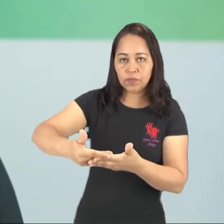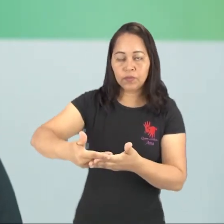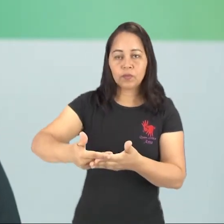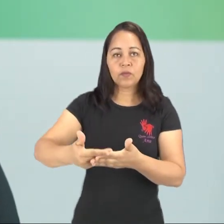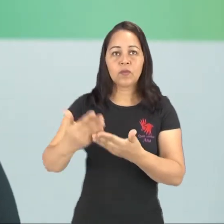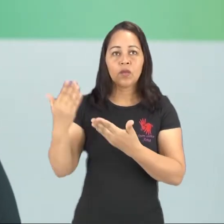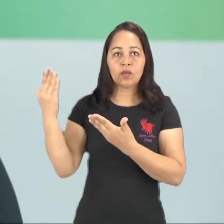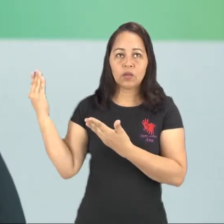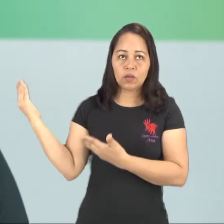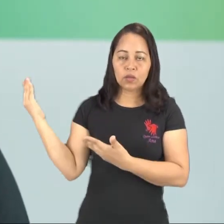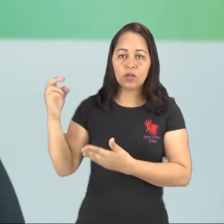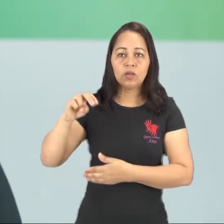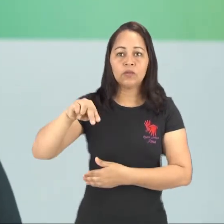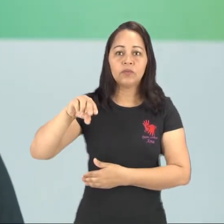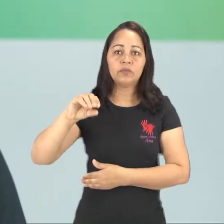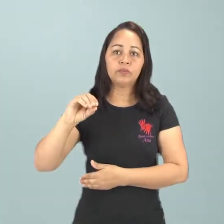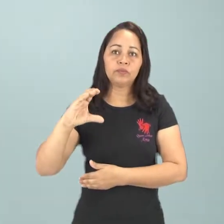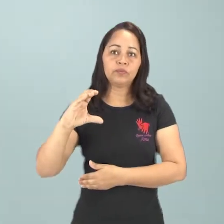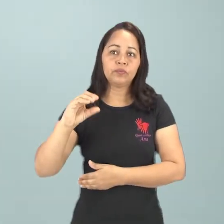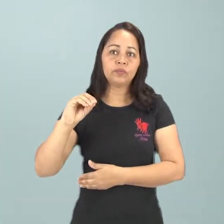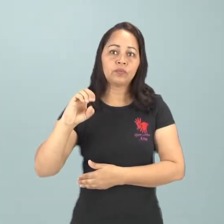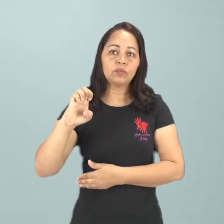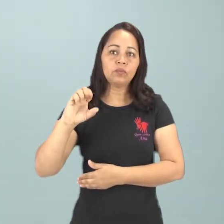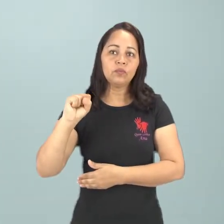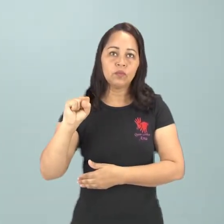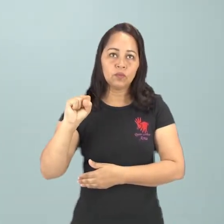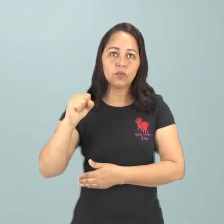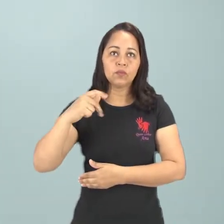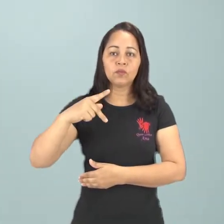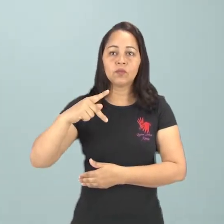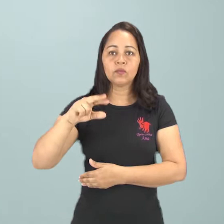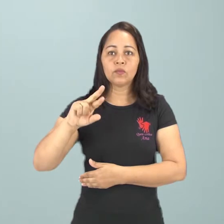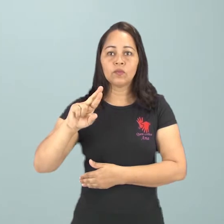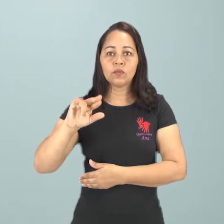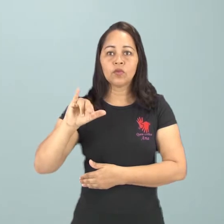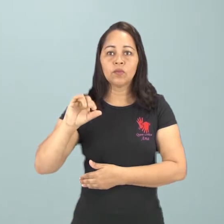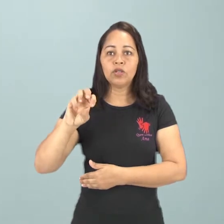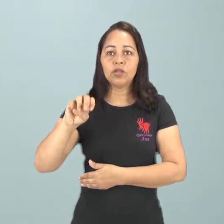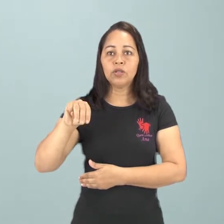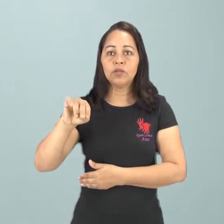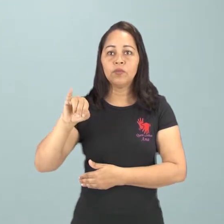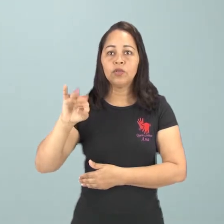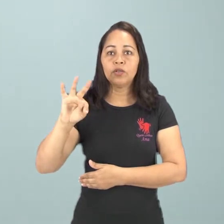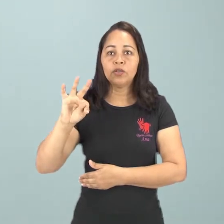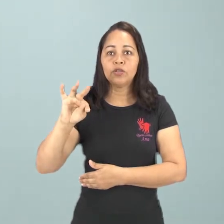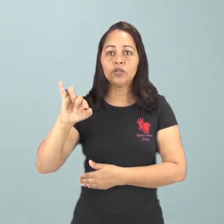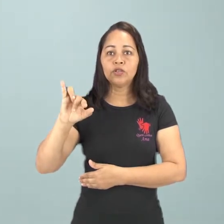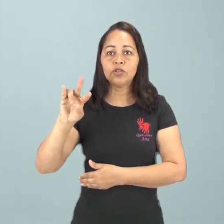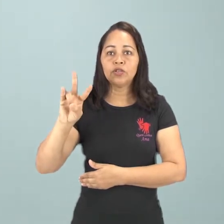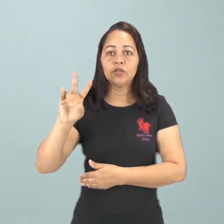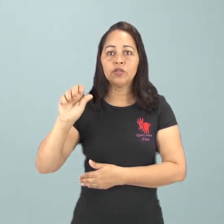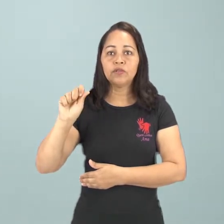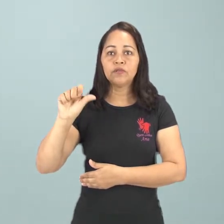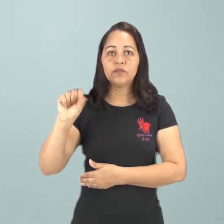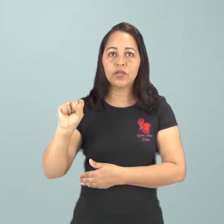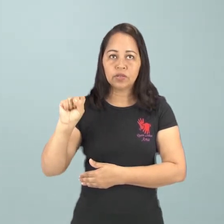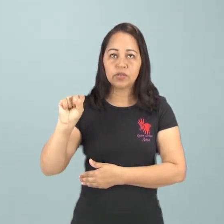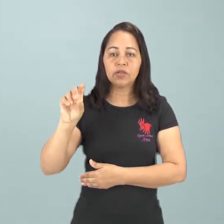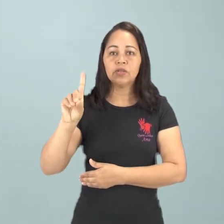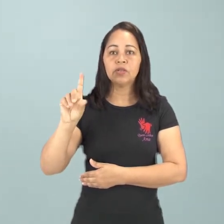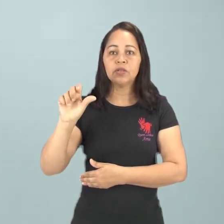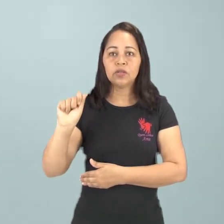primitivas da geometria. Então, olha só, para a contextualização histórica, nós vamos iniciar